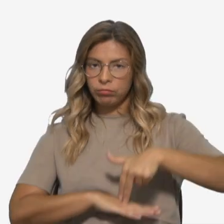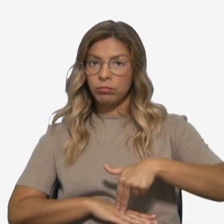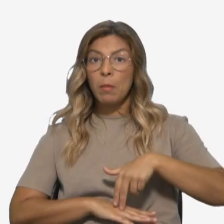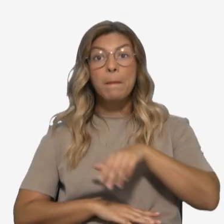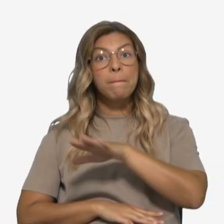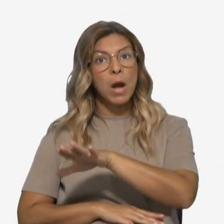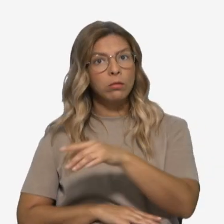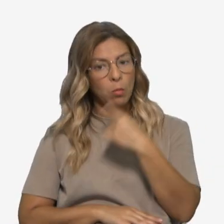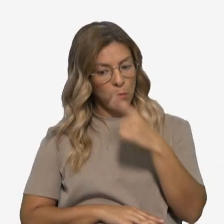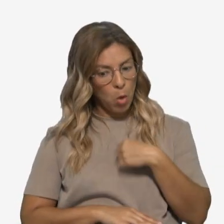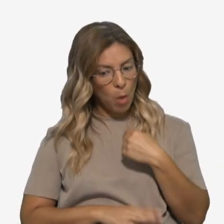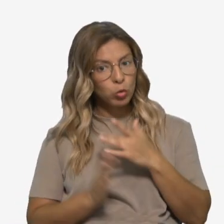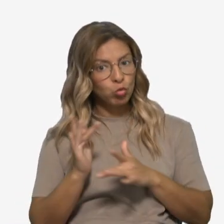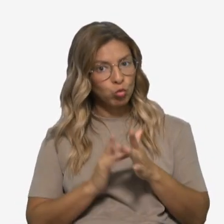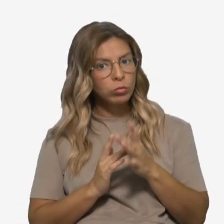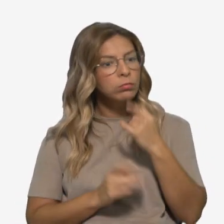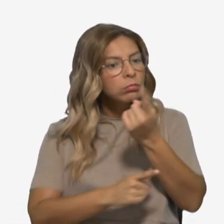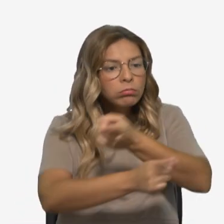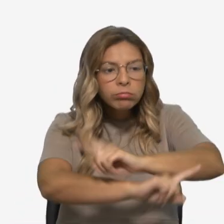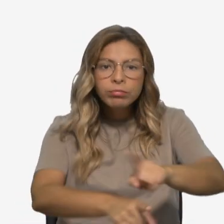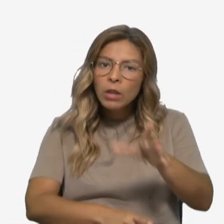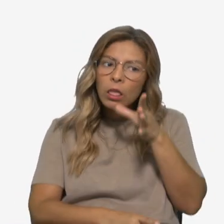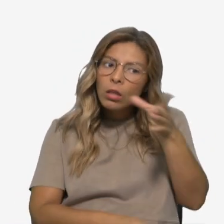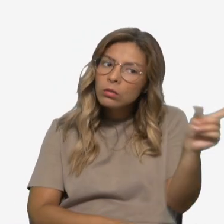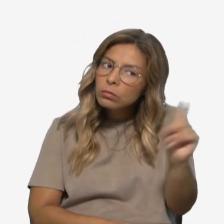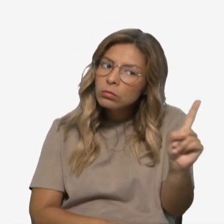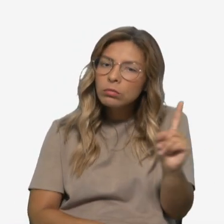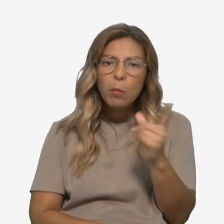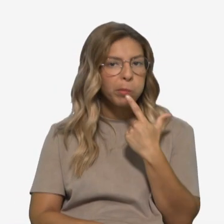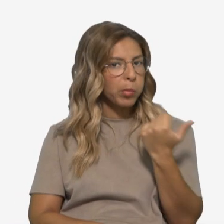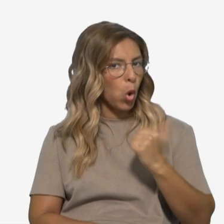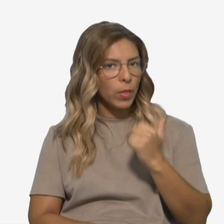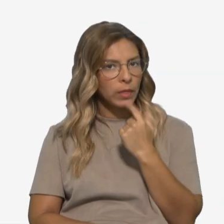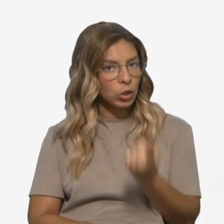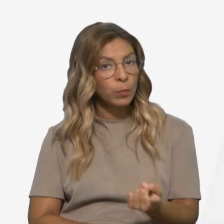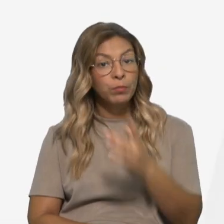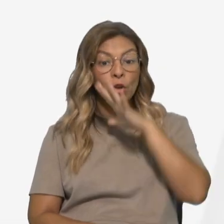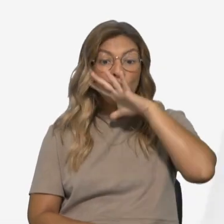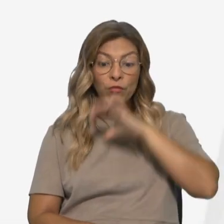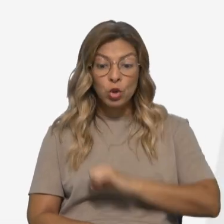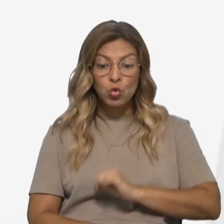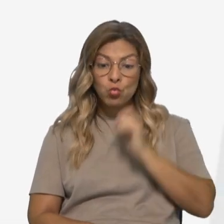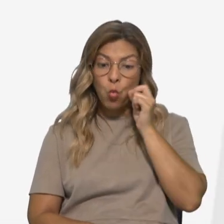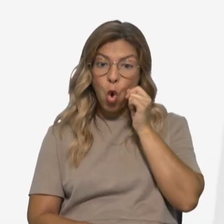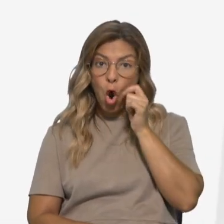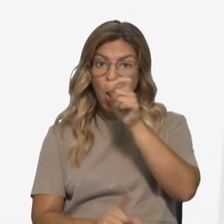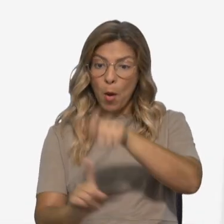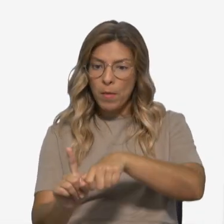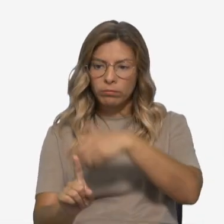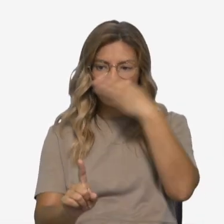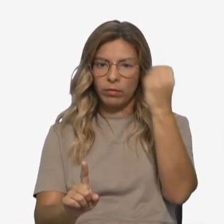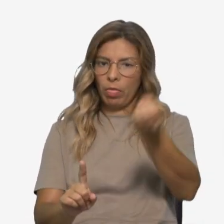de o dizerem, fosse a quem fosse, e acrescentou: O Filho do Homem tem de sofrer muito, ser rejeitado